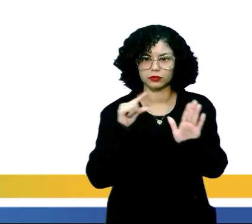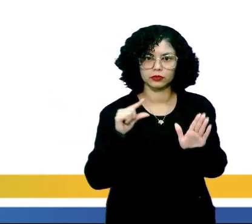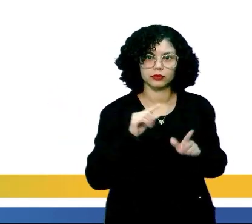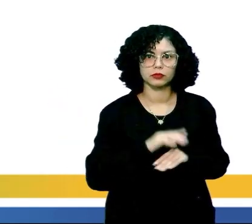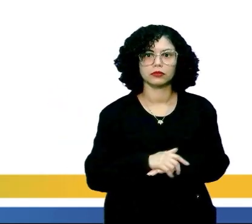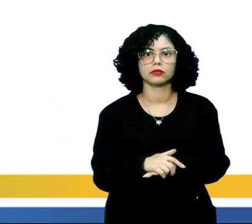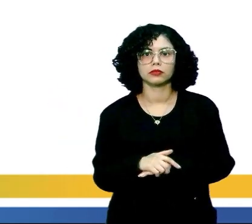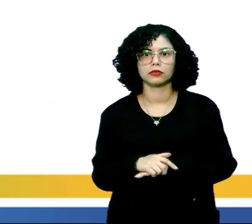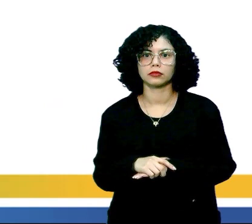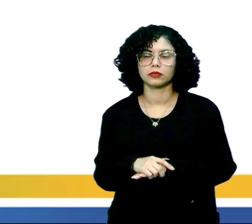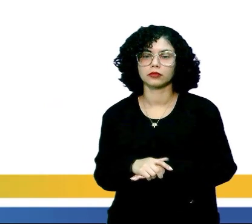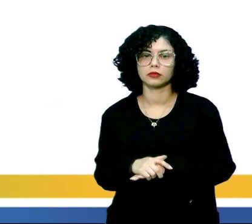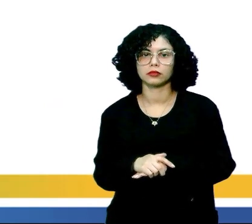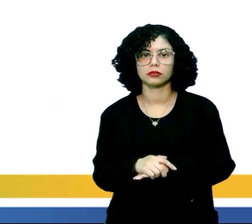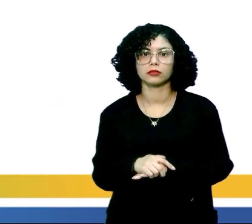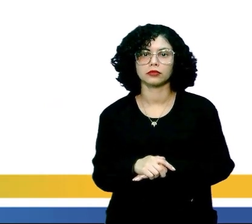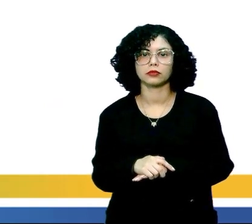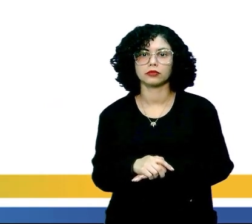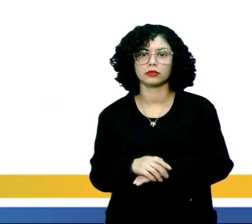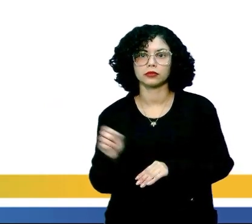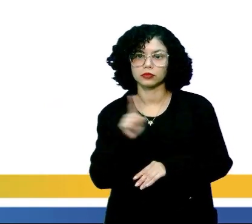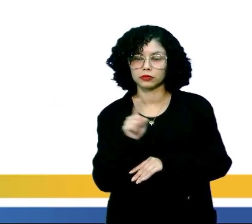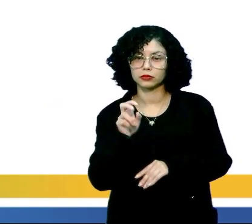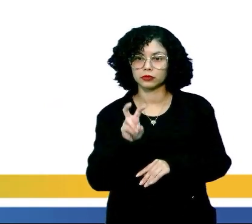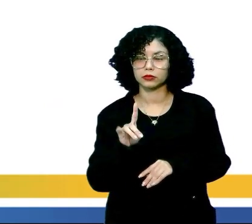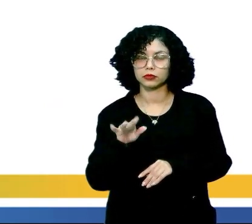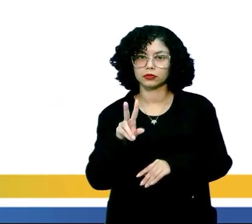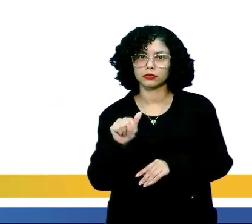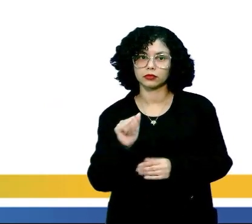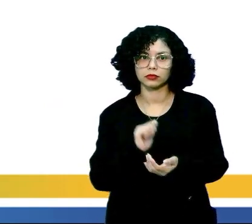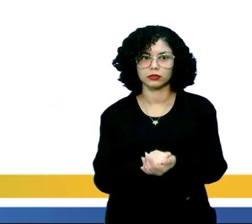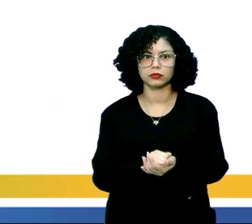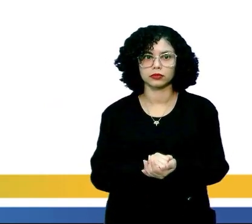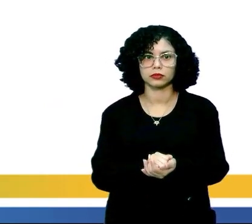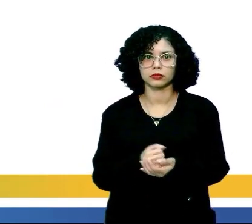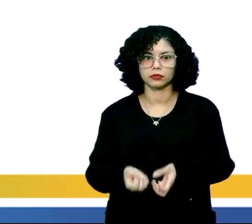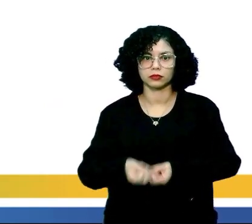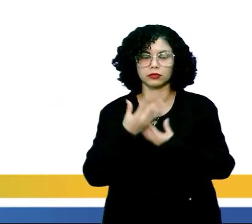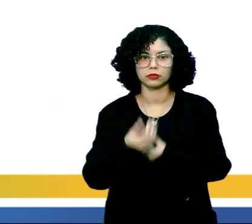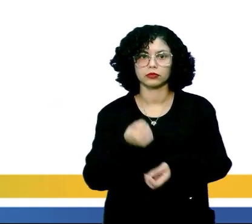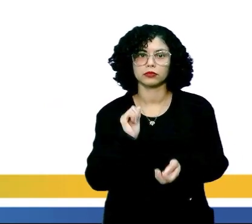aí, do Não Há Vagas, que é um poema do Ferreira Goulart. Ele foi publicado em